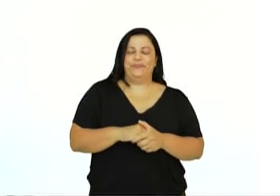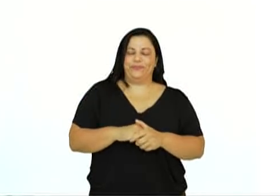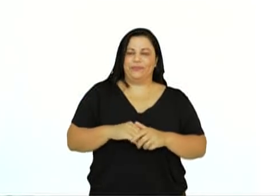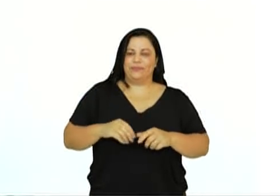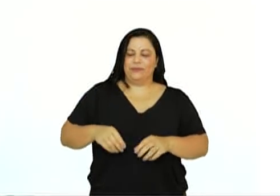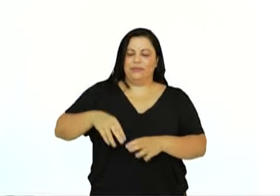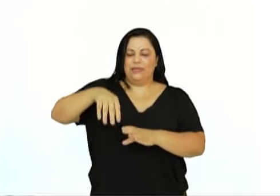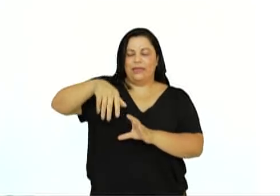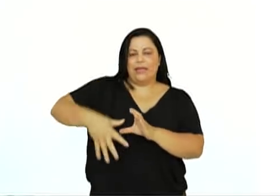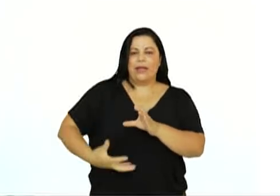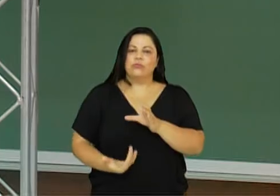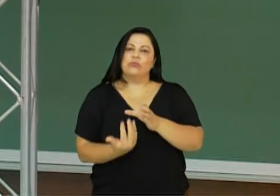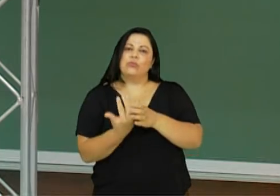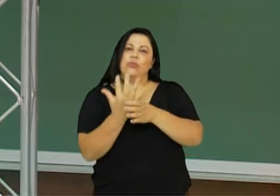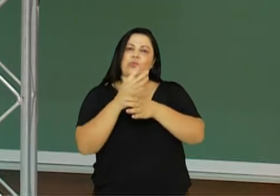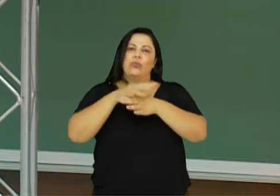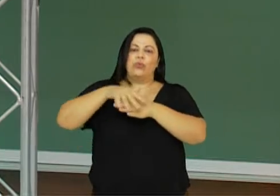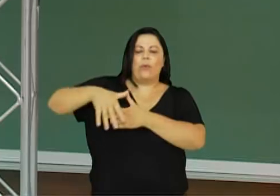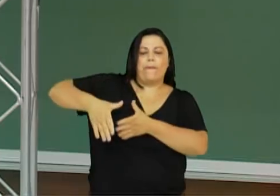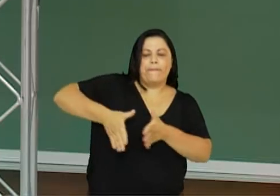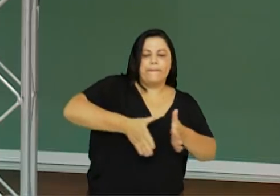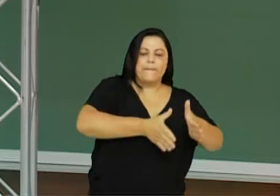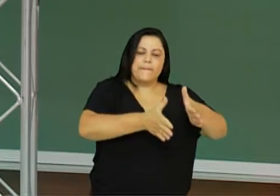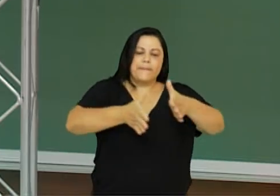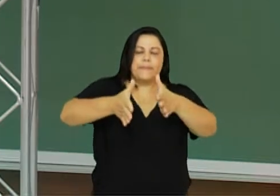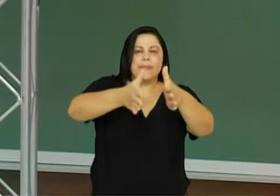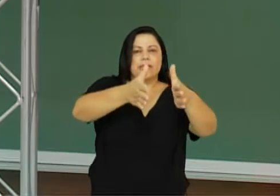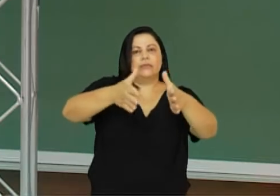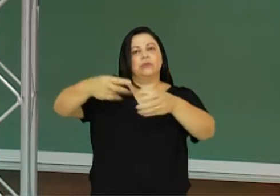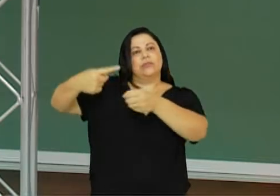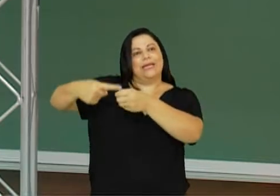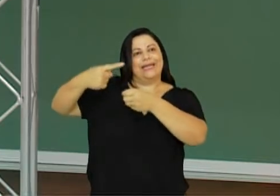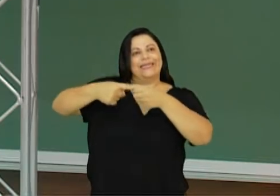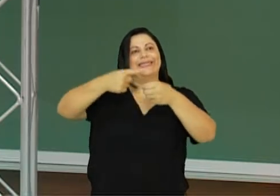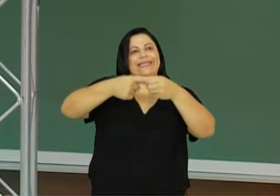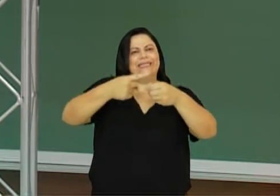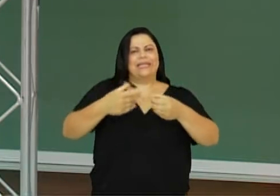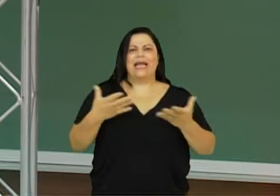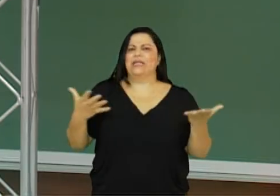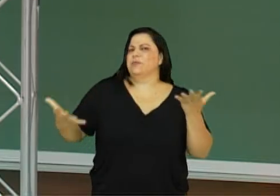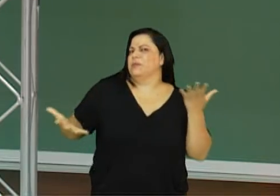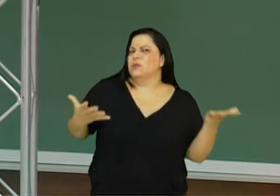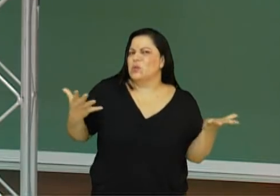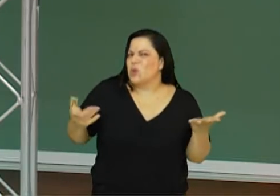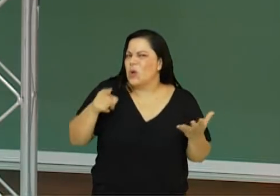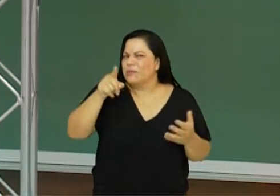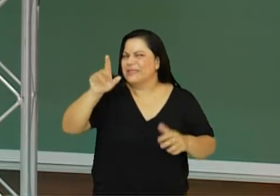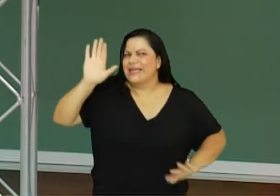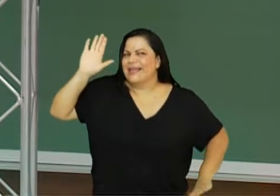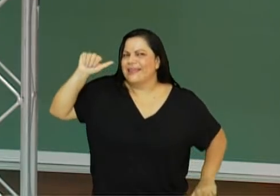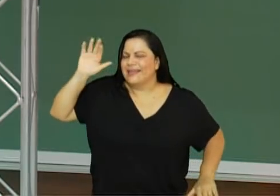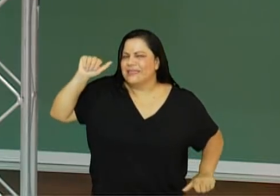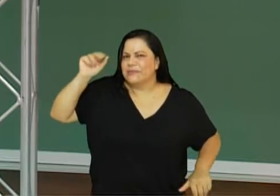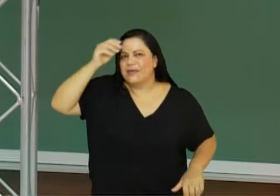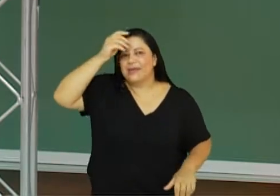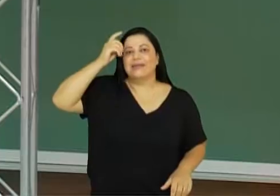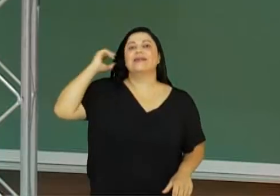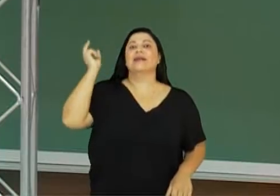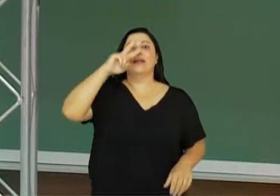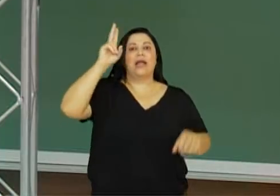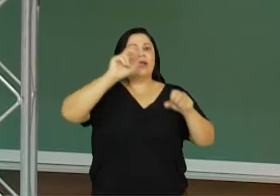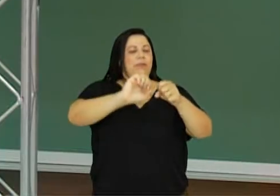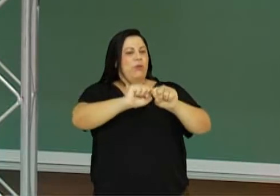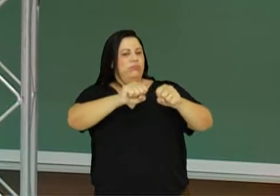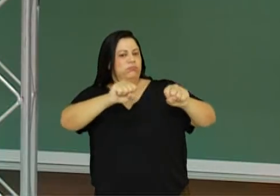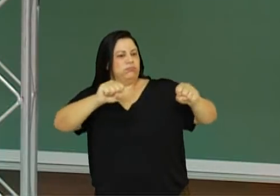nascente e transportar essa água até as cidades. Prof, Segóia na Espanha. Lembram da expansão do Império Romano?